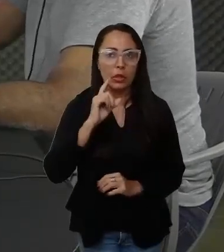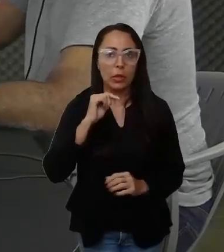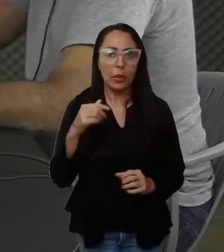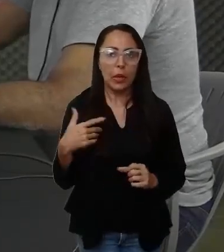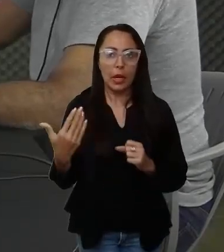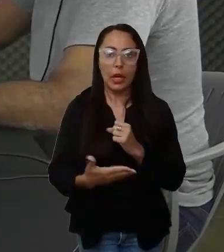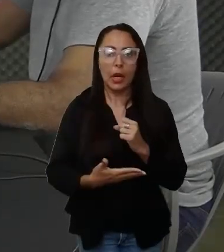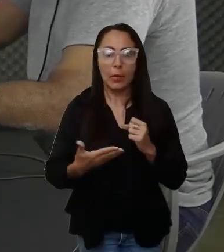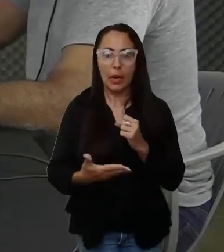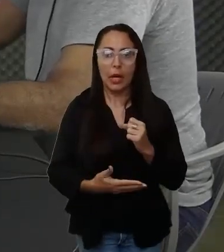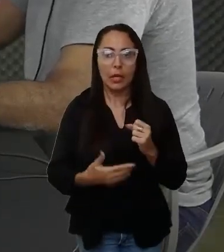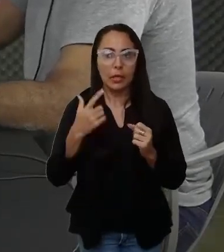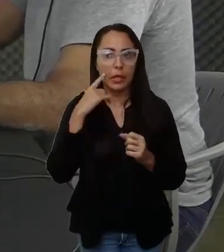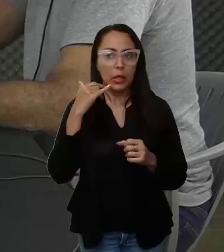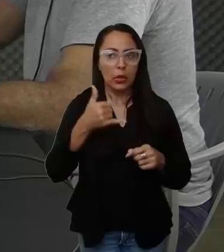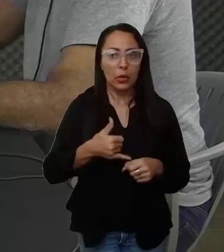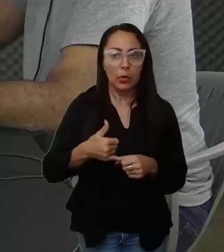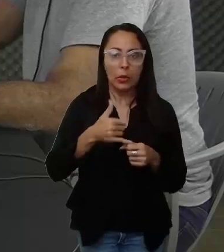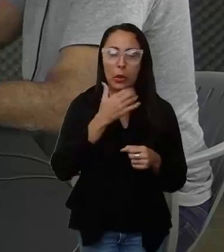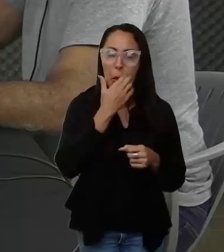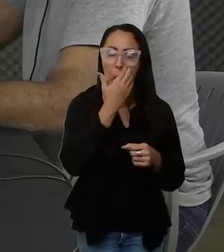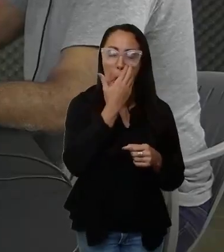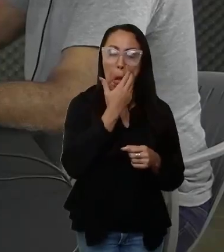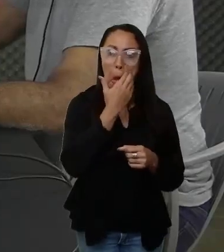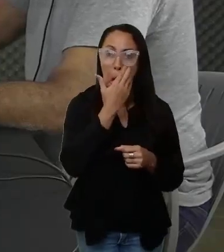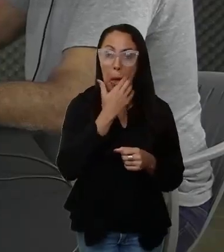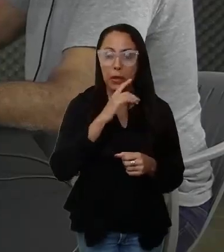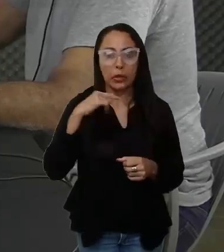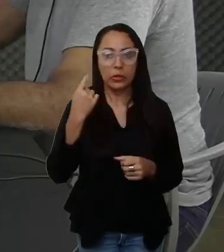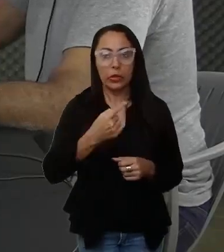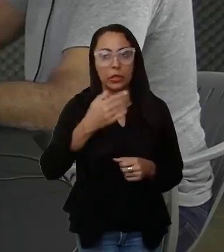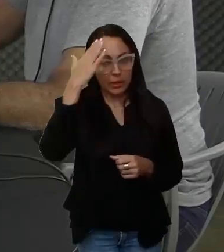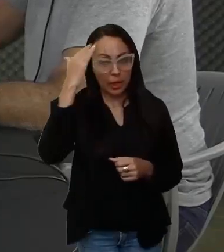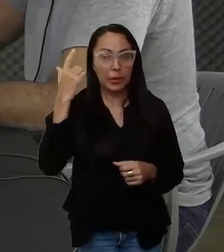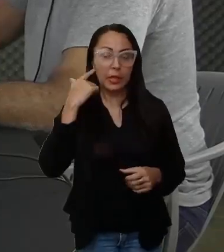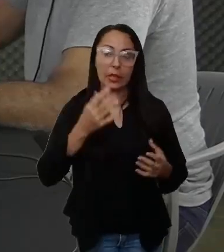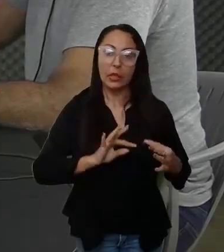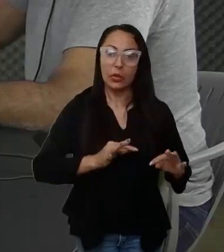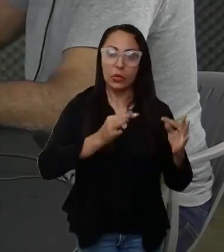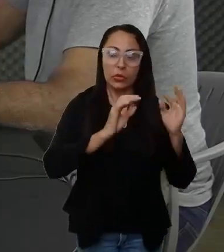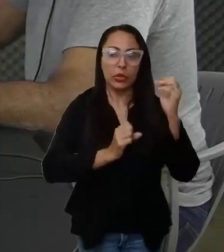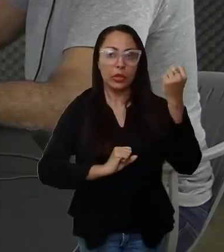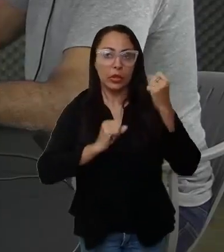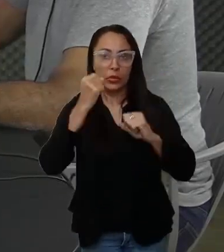combustível fóssil. Então, a gente se apropria dessas tecnologias da indústria